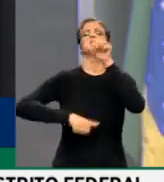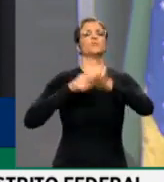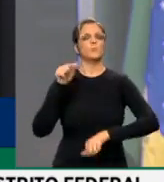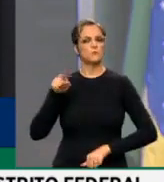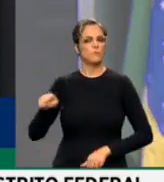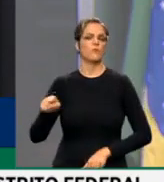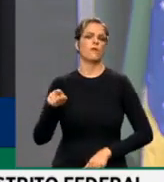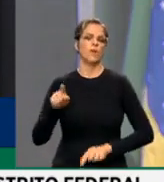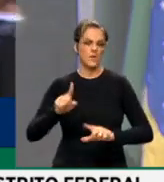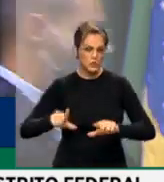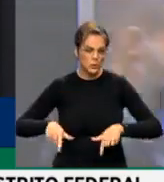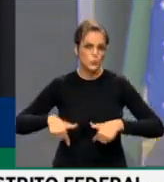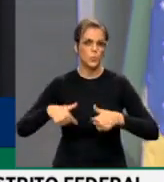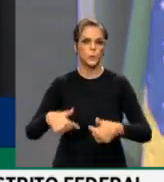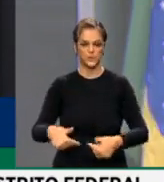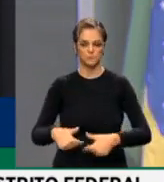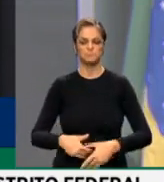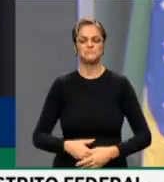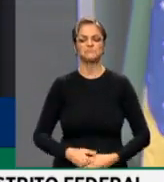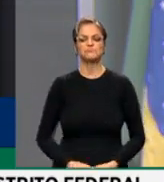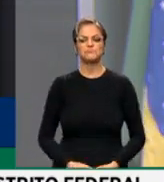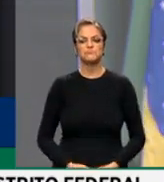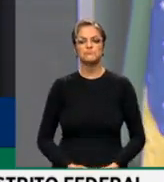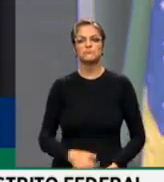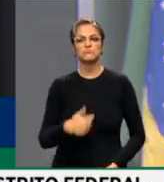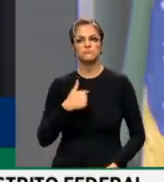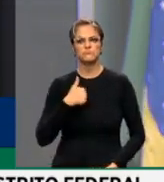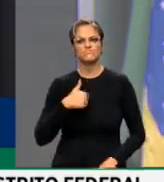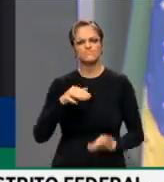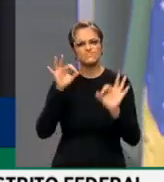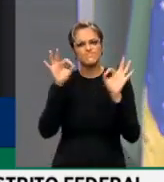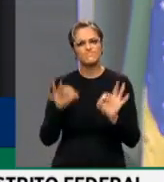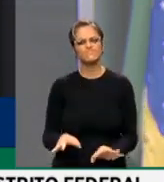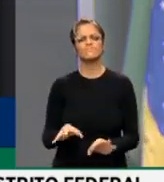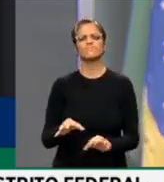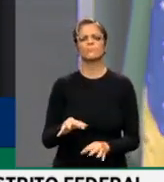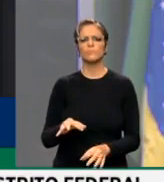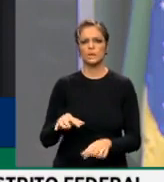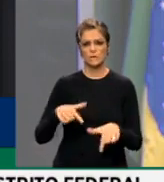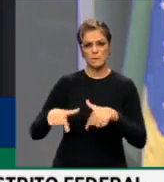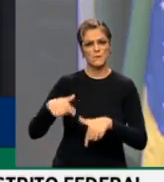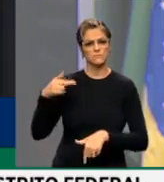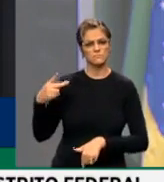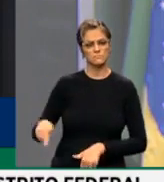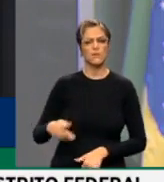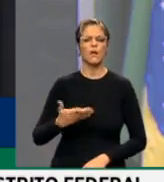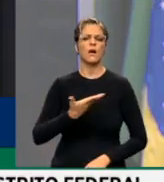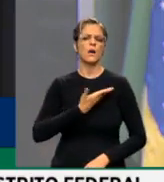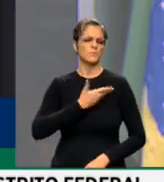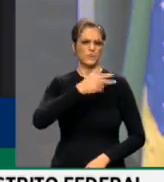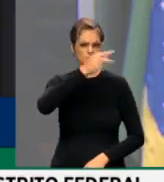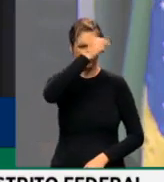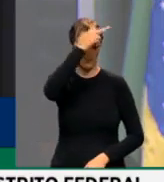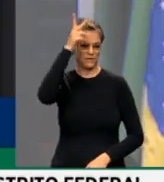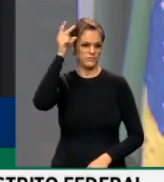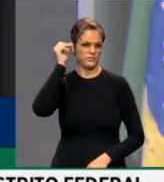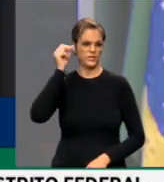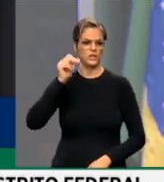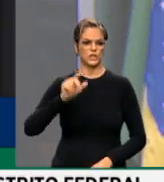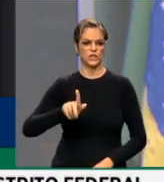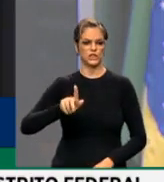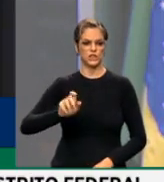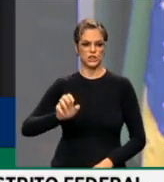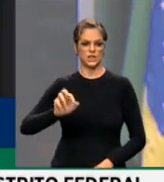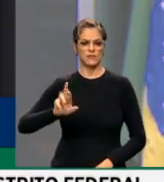tenho certeza que o trabalho do meu amigo, do prefeito Geraldo Júlio, vai ficar